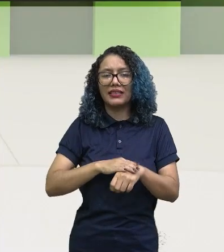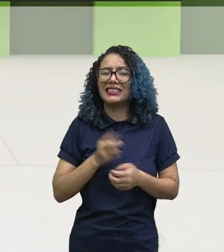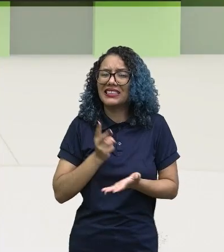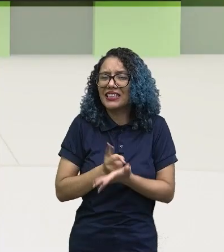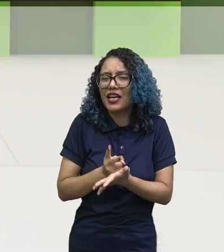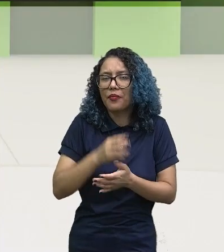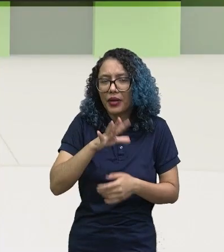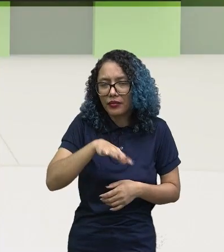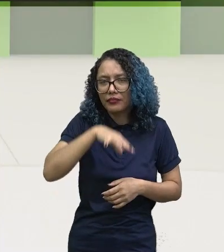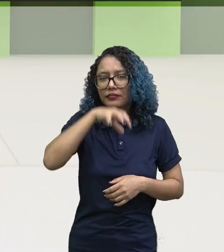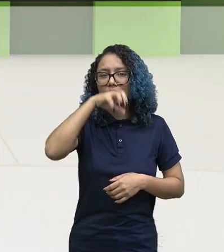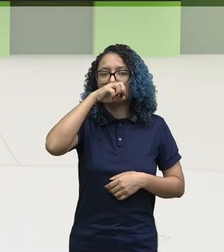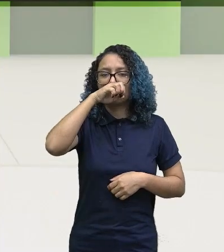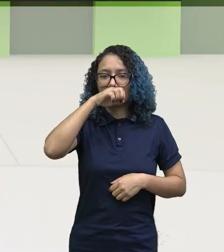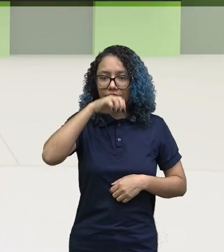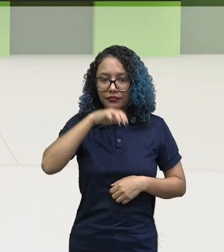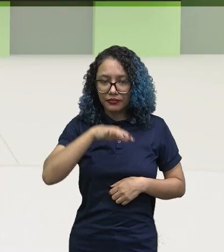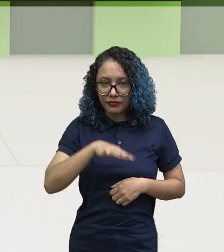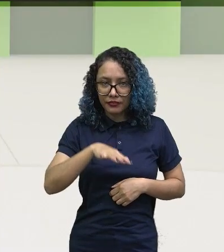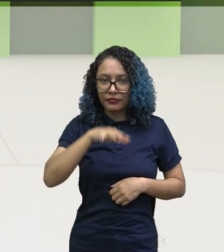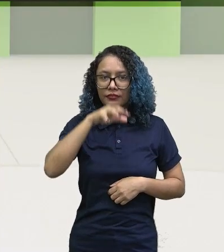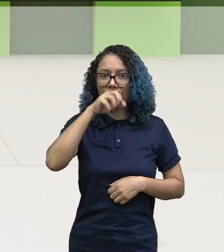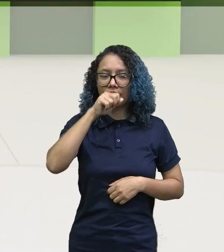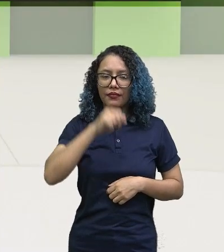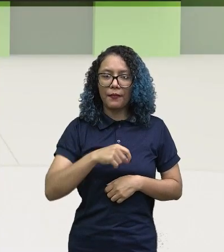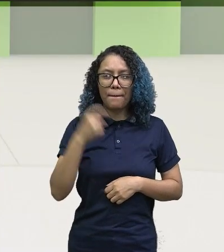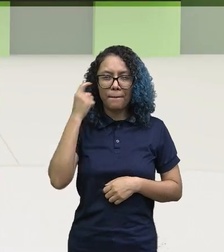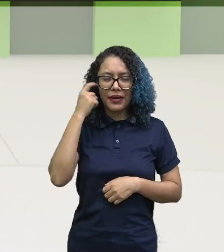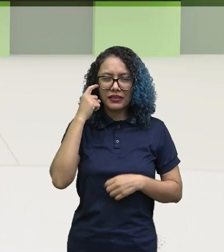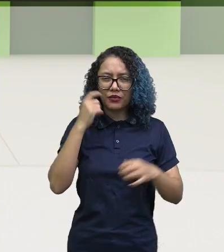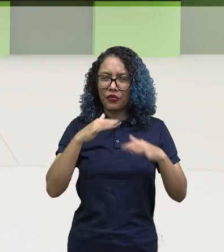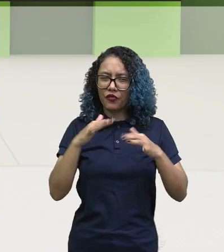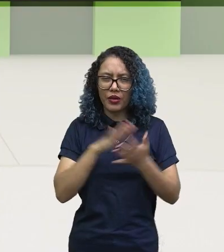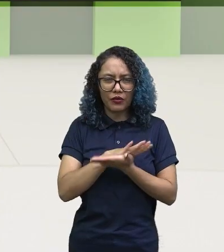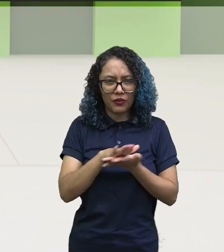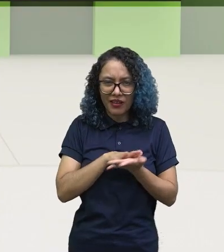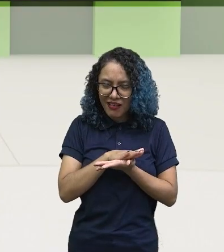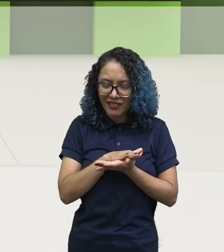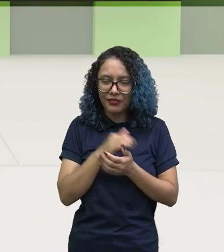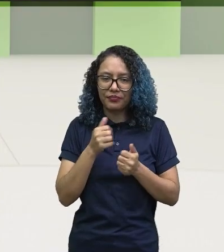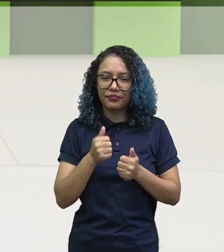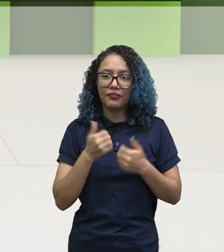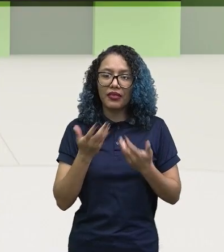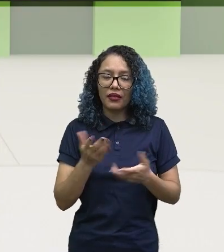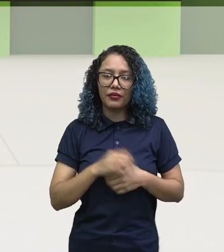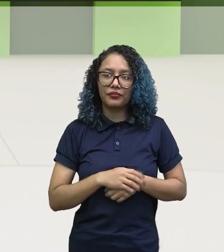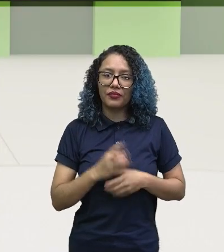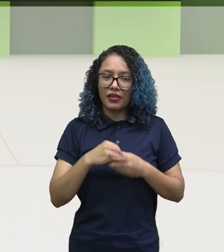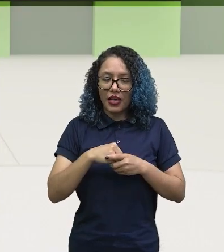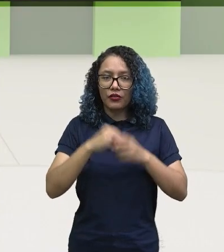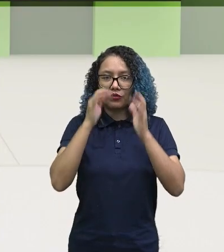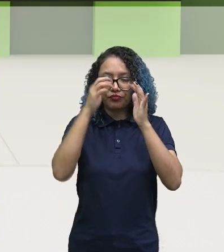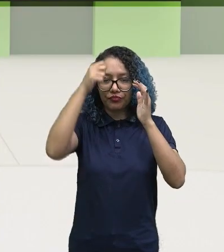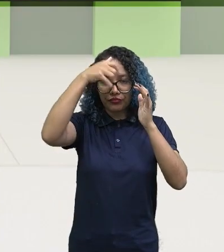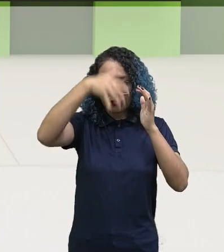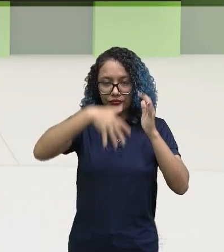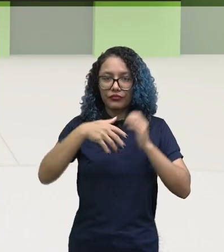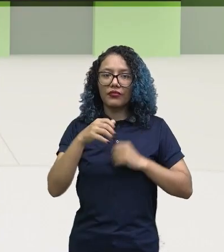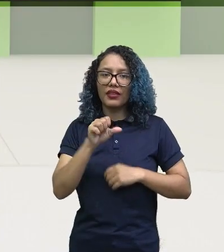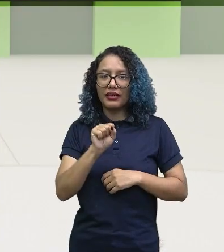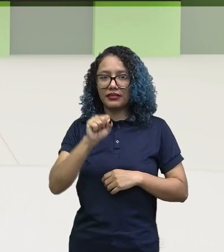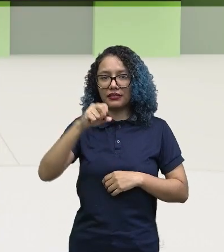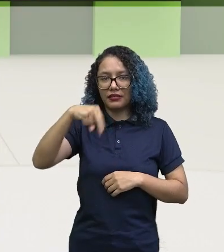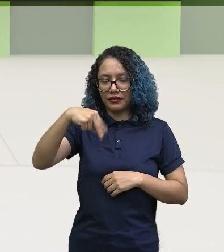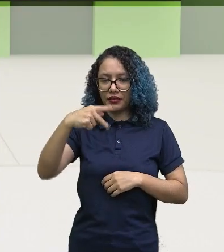inspirando, expirando, sem necessariamente pensar nesse movimento que está sendo realizado. Tá? Então, dentro do sistema nervoso periférico, a